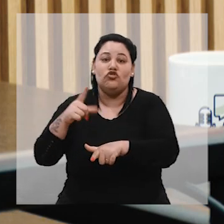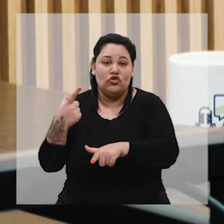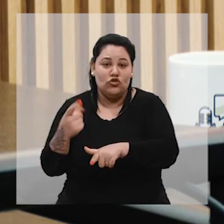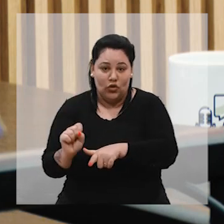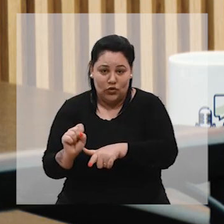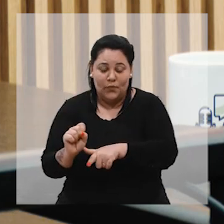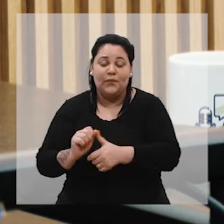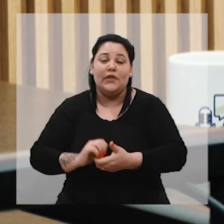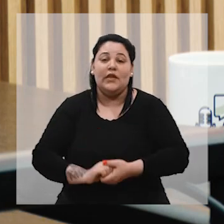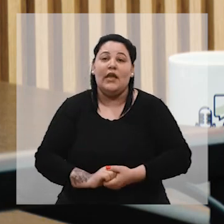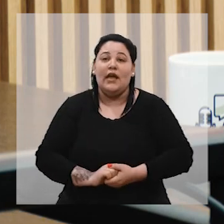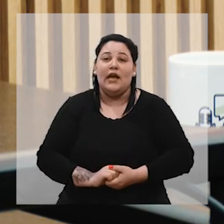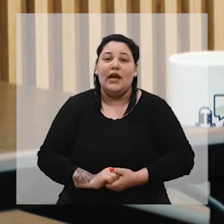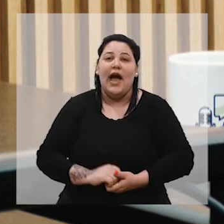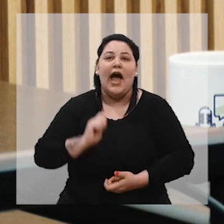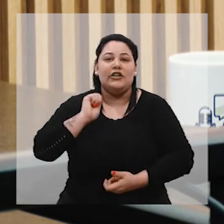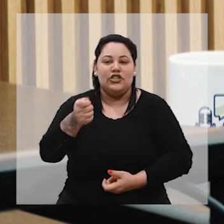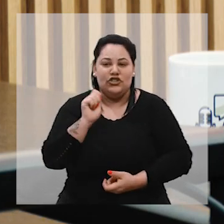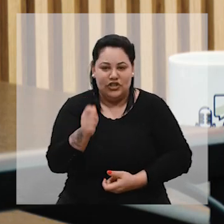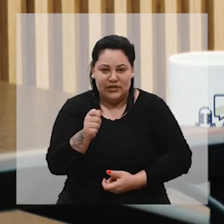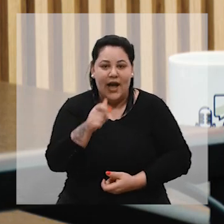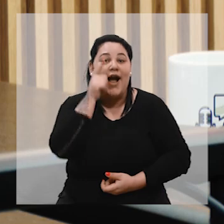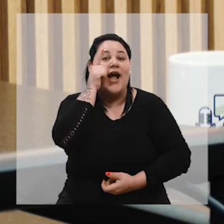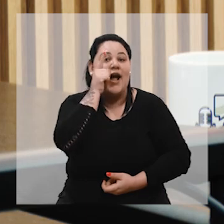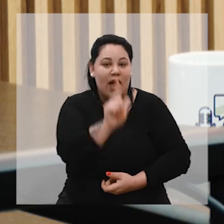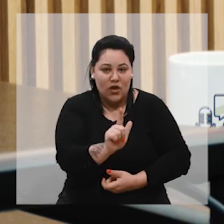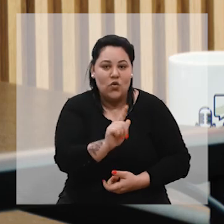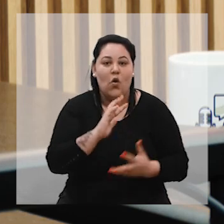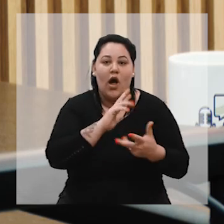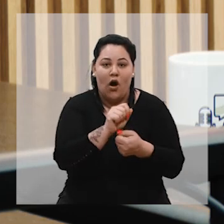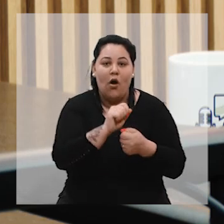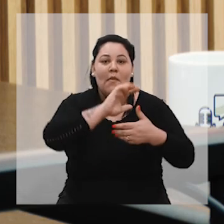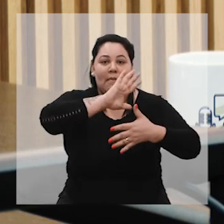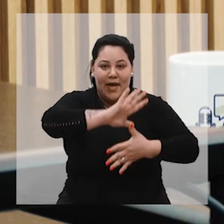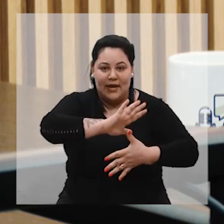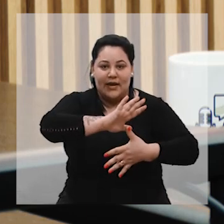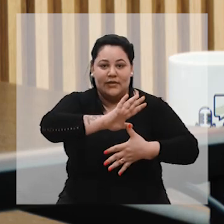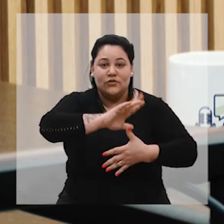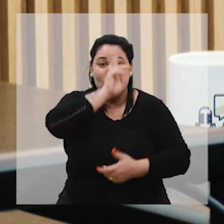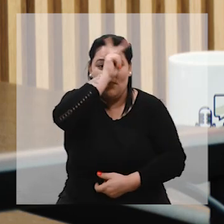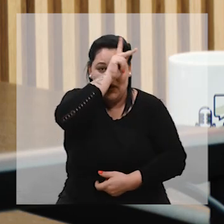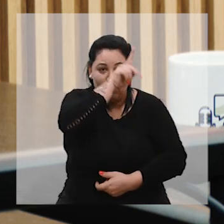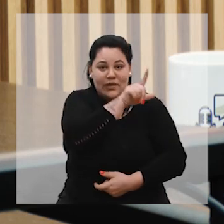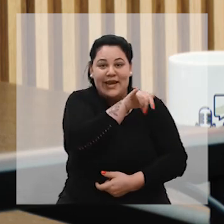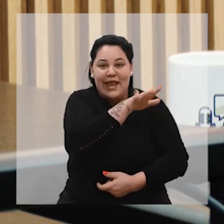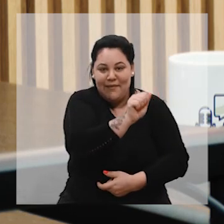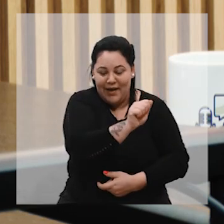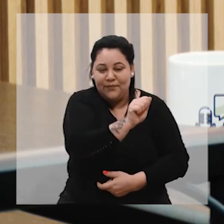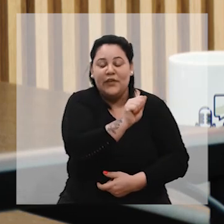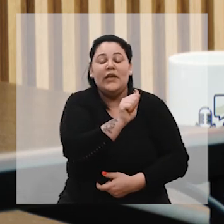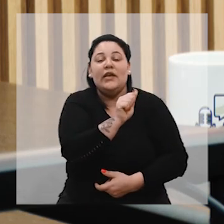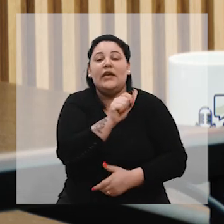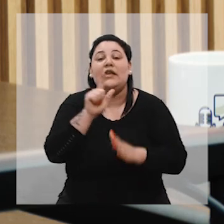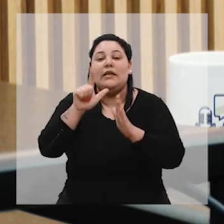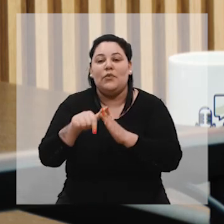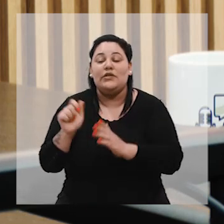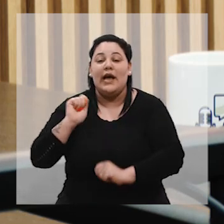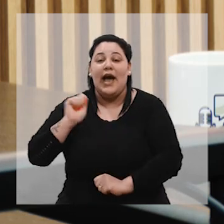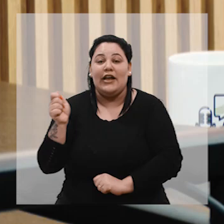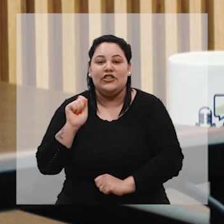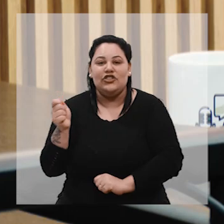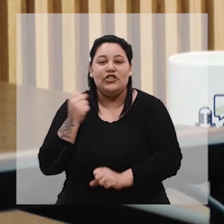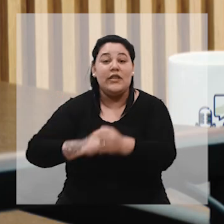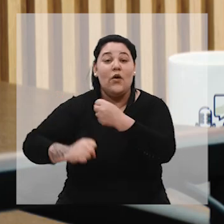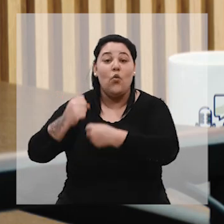isso. Em 2018. Aí a Argentina ganhou essa Copa América no Peru, em Lima.